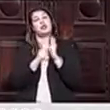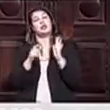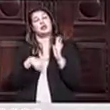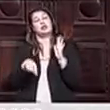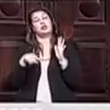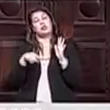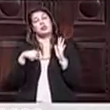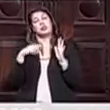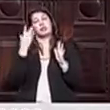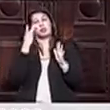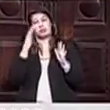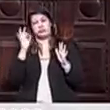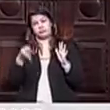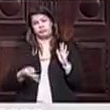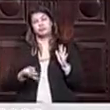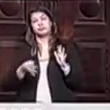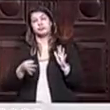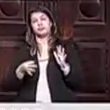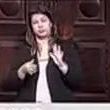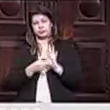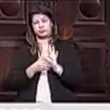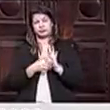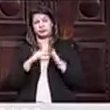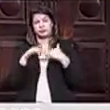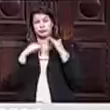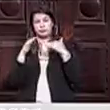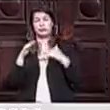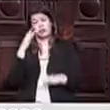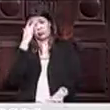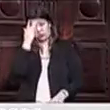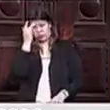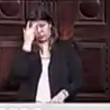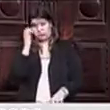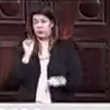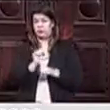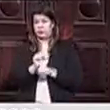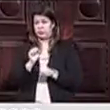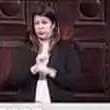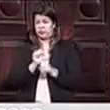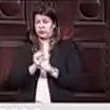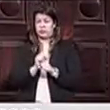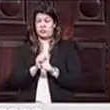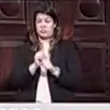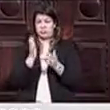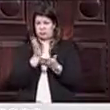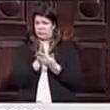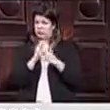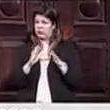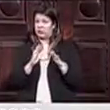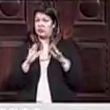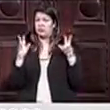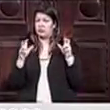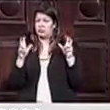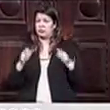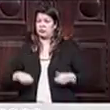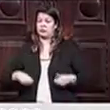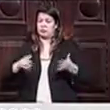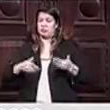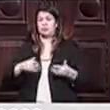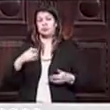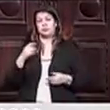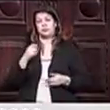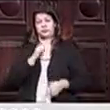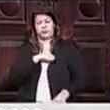julgamos pertinentes para o seu aperfeiçoamento. Amanhã, esperamos virar a página da questão do reequilíbrio fiscal do